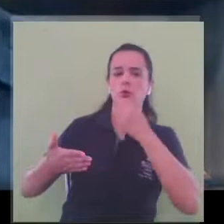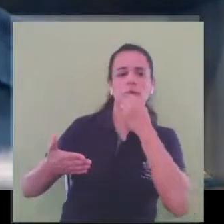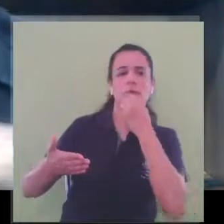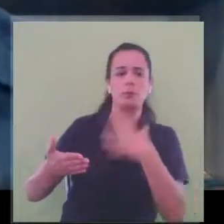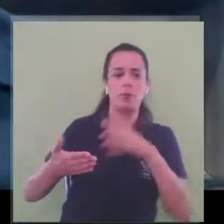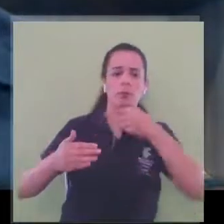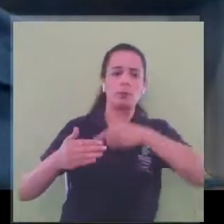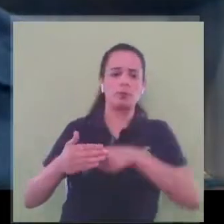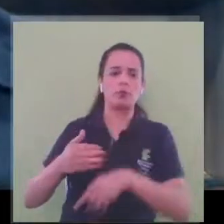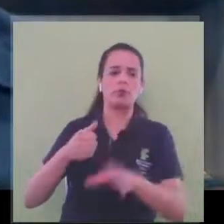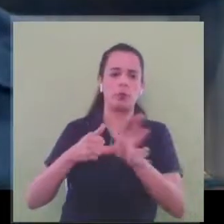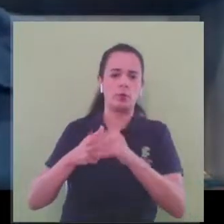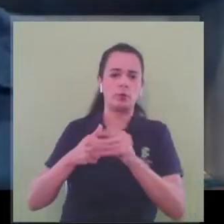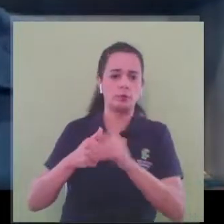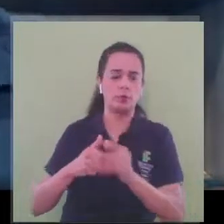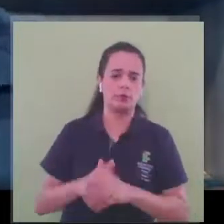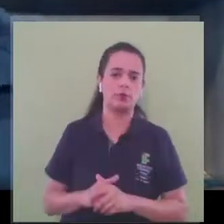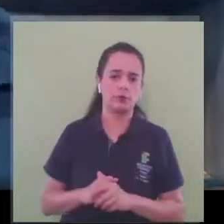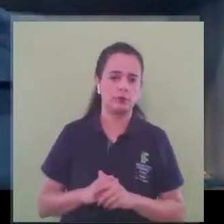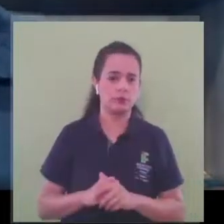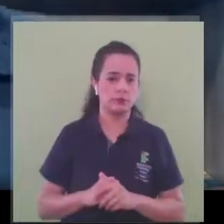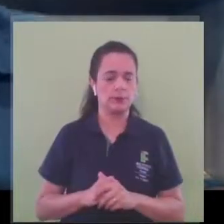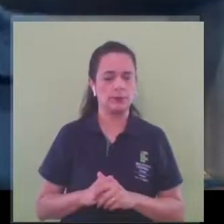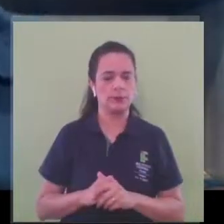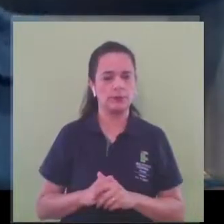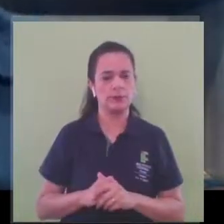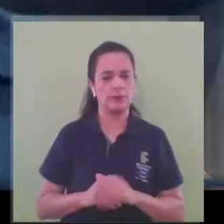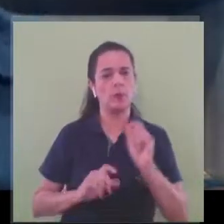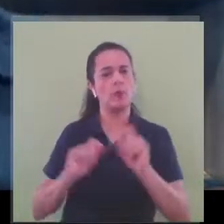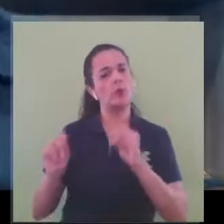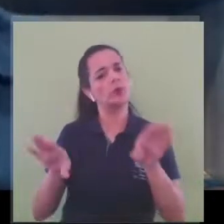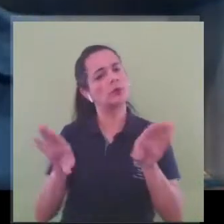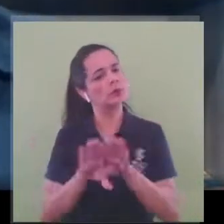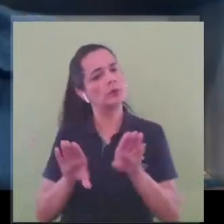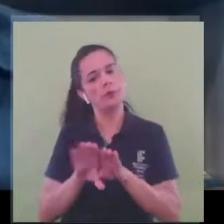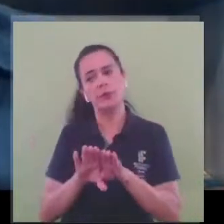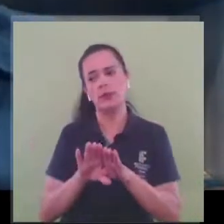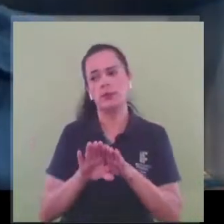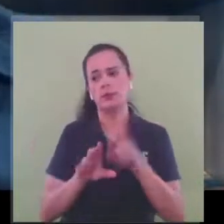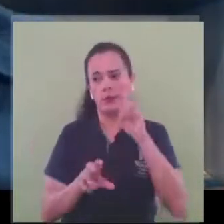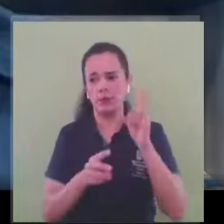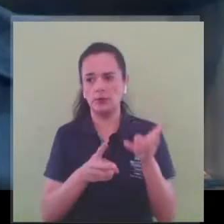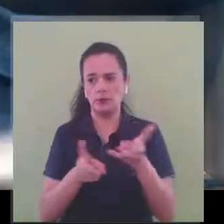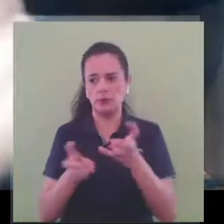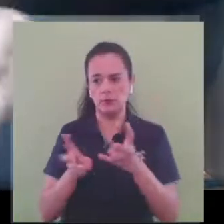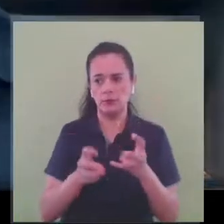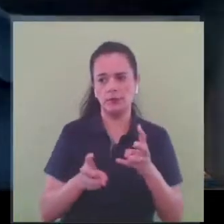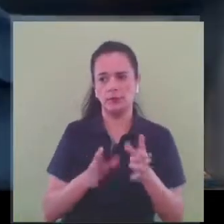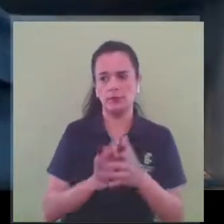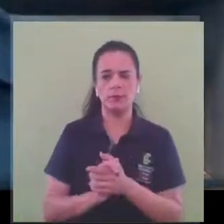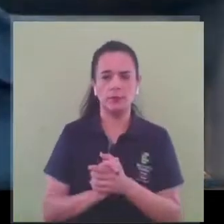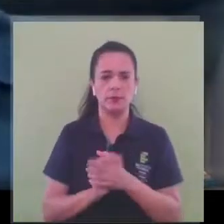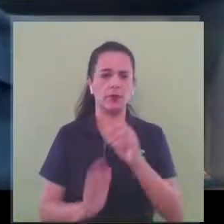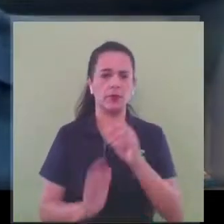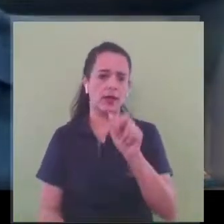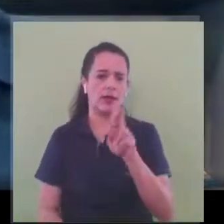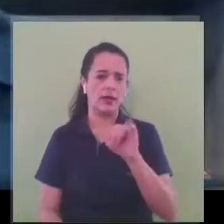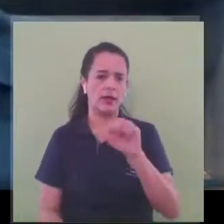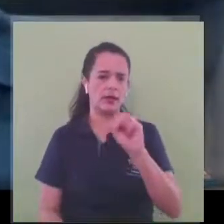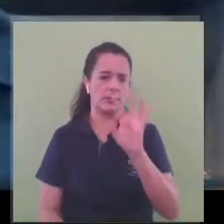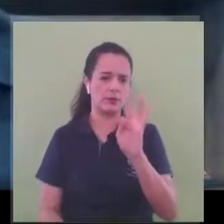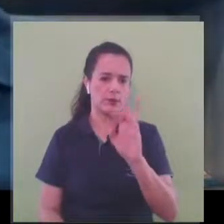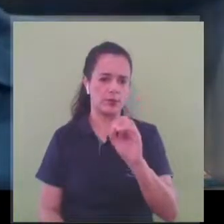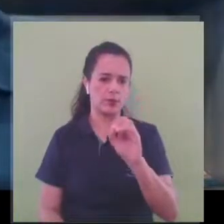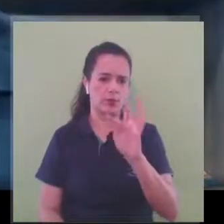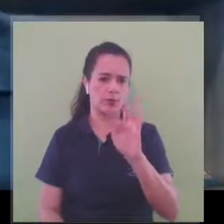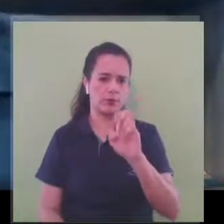E é algo que sempre foi comum nos estudos, acho que desde a época do Aristóteles era comum fazer